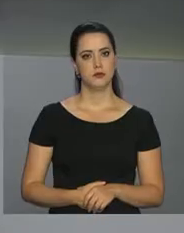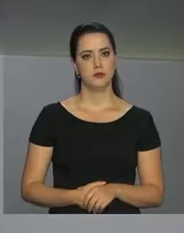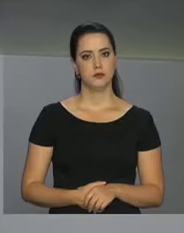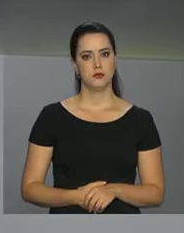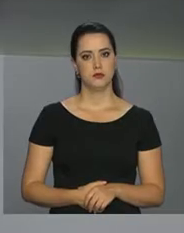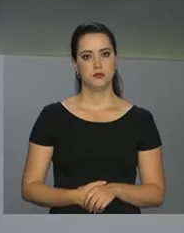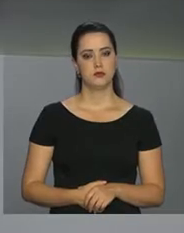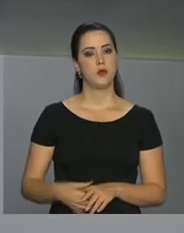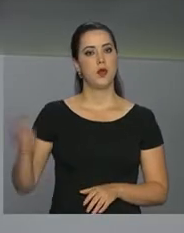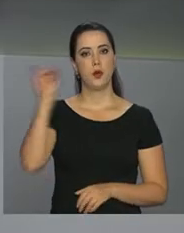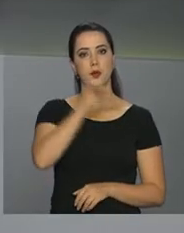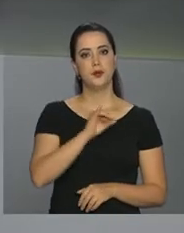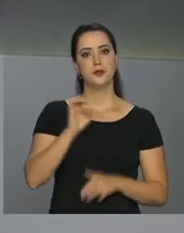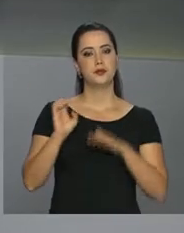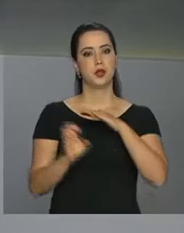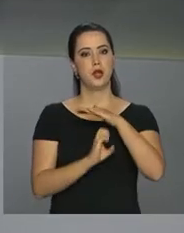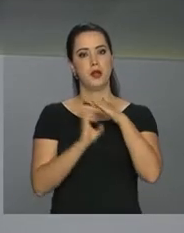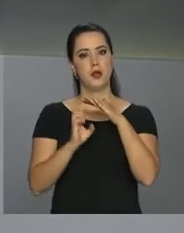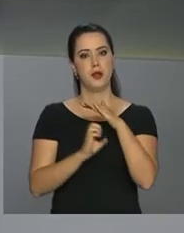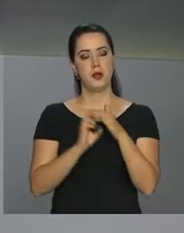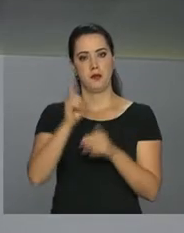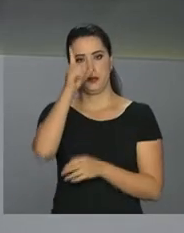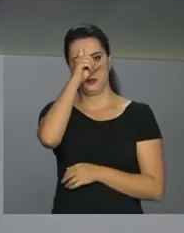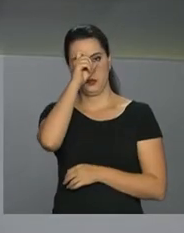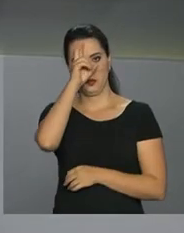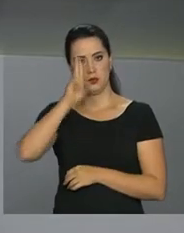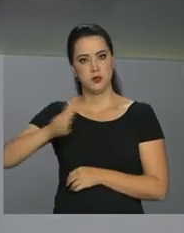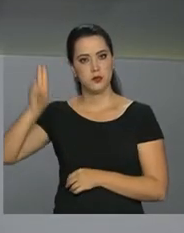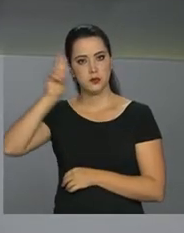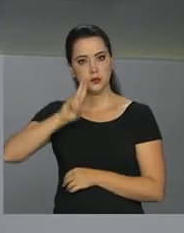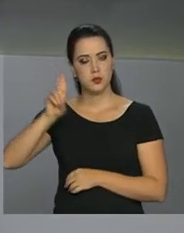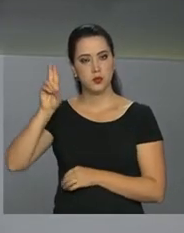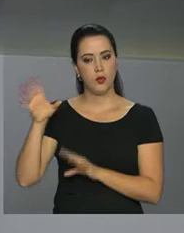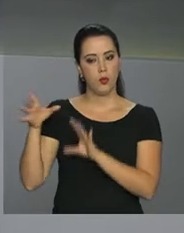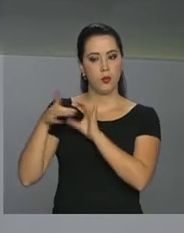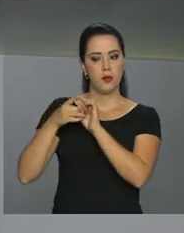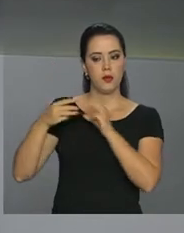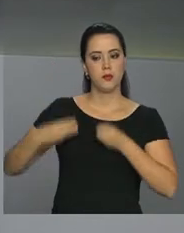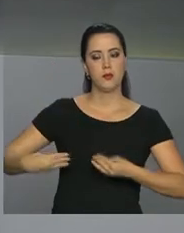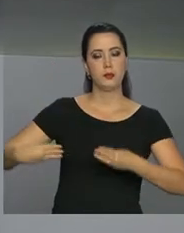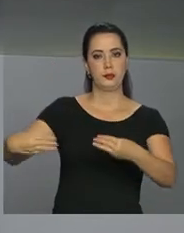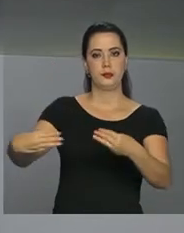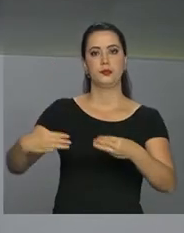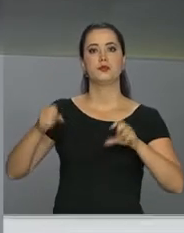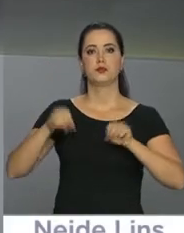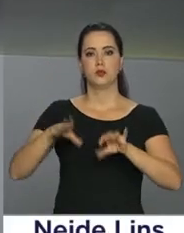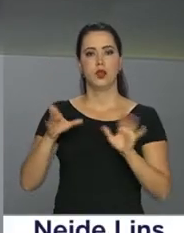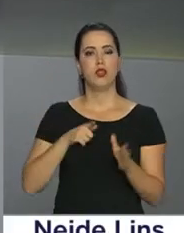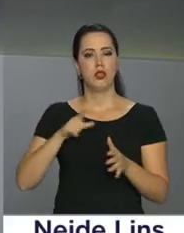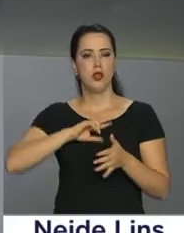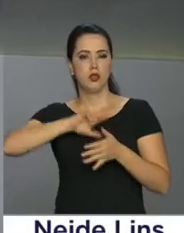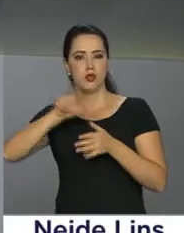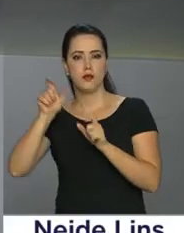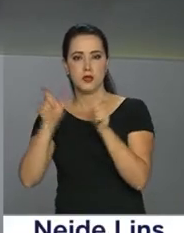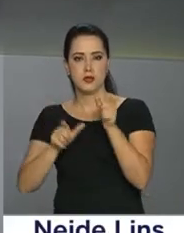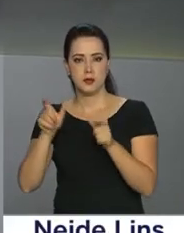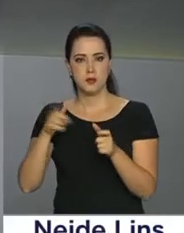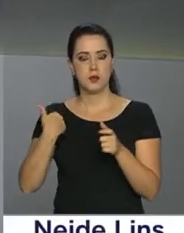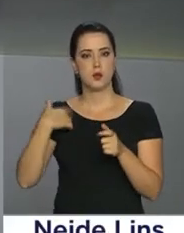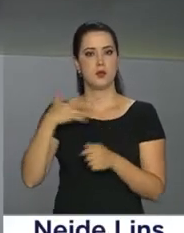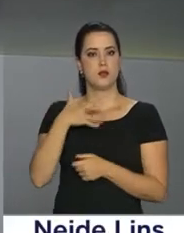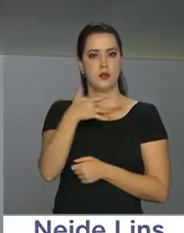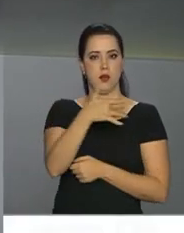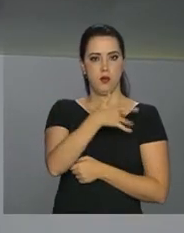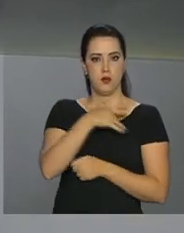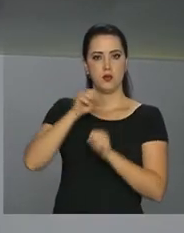olá empresa brasileira de serviços hospitalares ligada ao ministério da educação vai fazer um mutirão com ações de saúde e educação